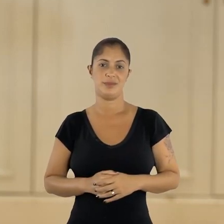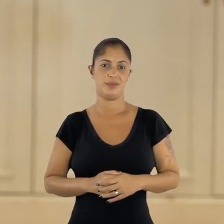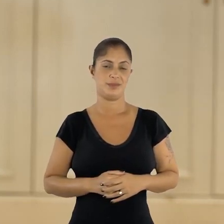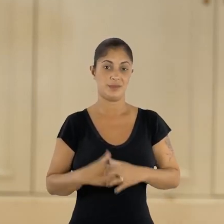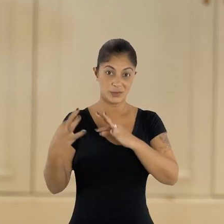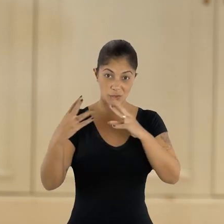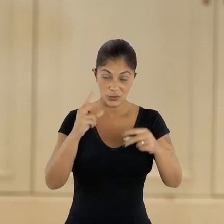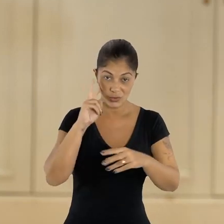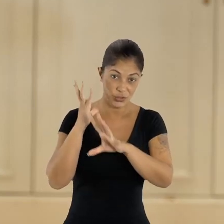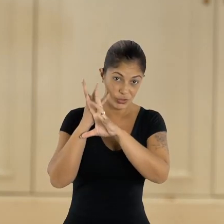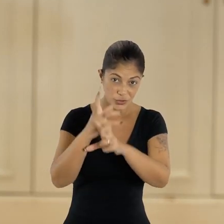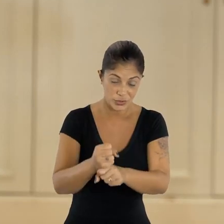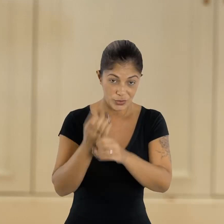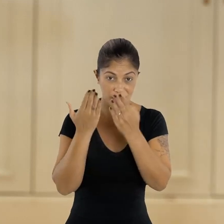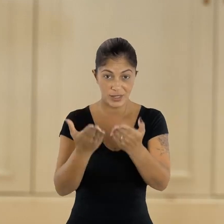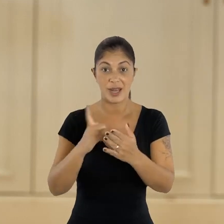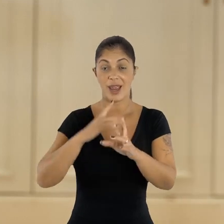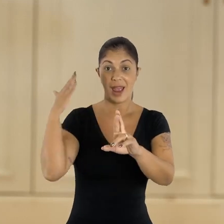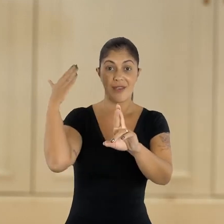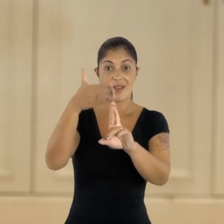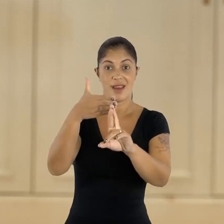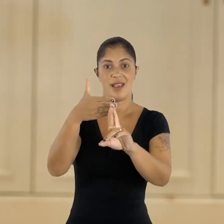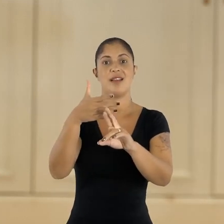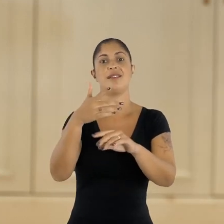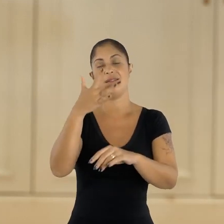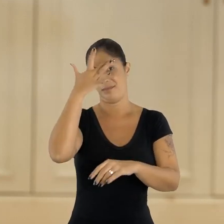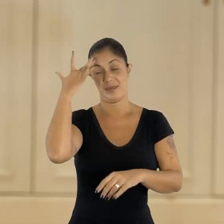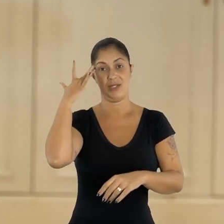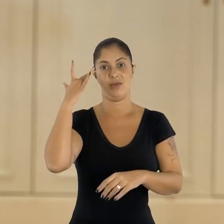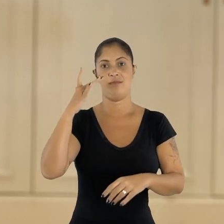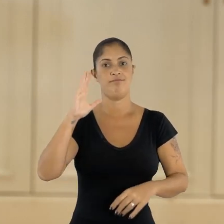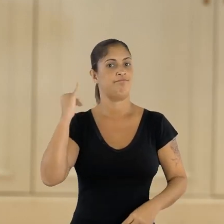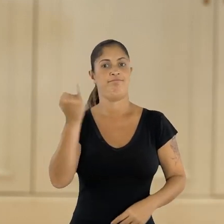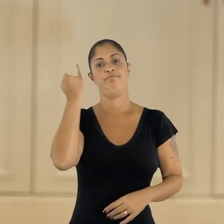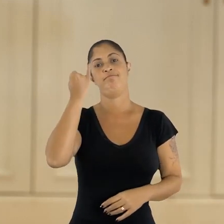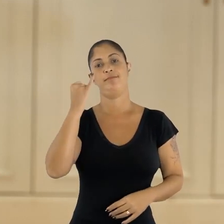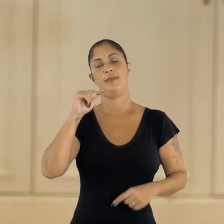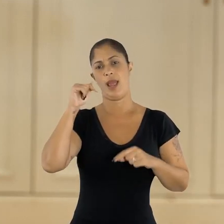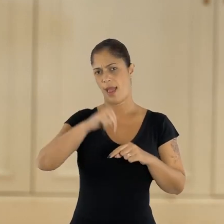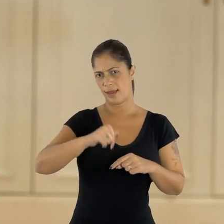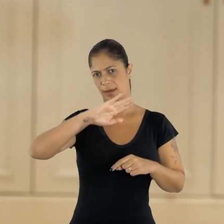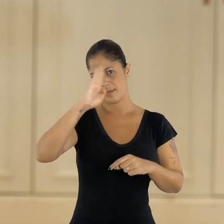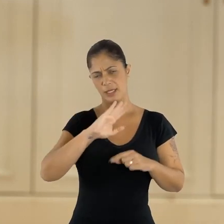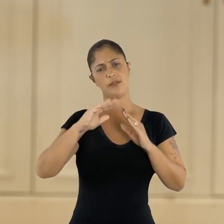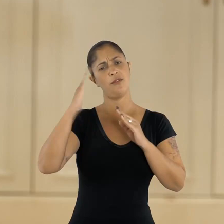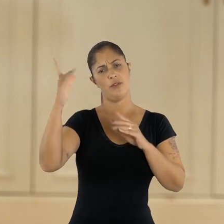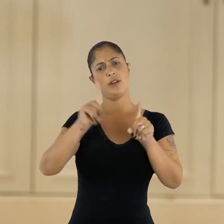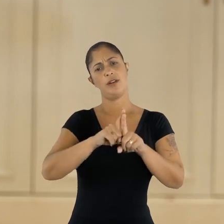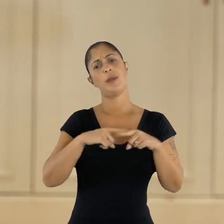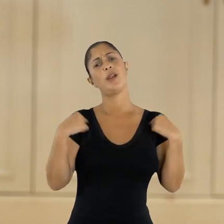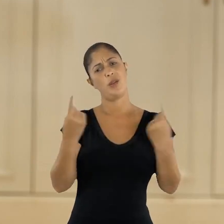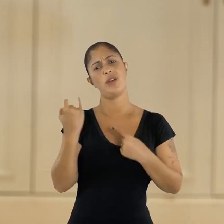causa todo o histórico dele, ele tem uma referência, né? É uma personalidade também, né? Aqui no exterior, que é